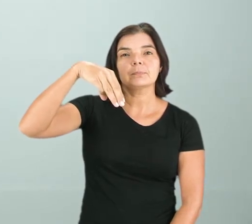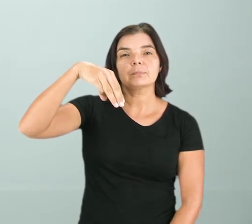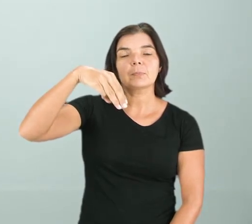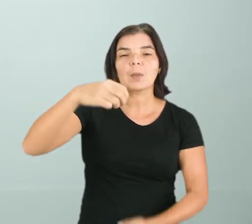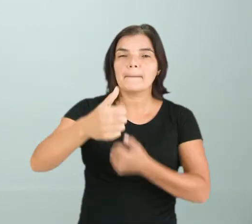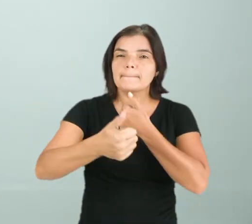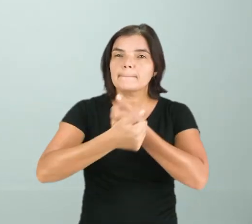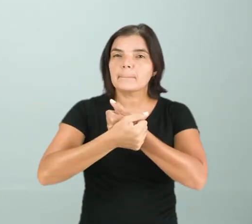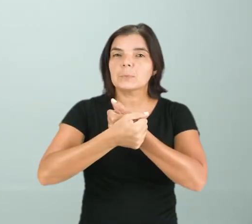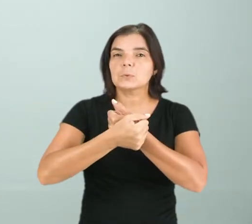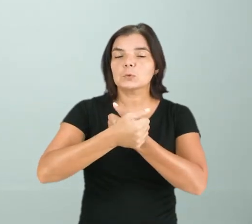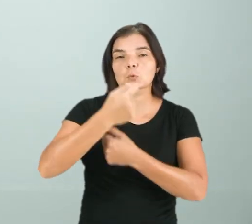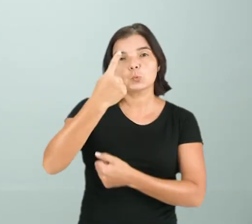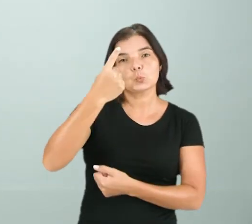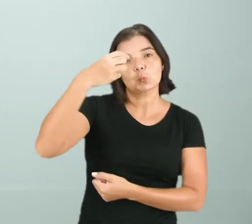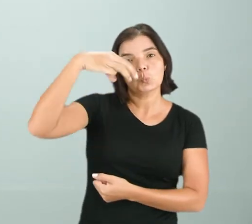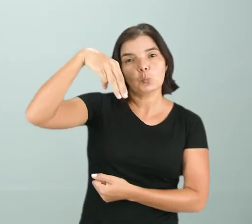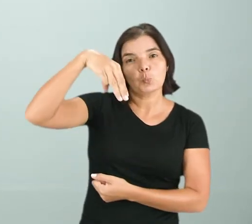aproximadamente